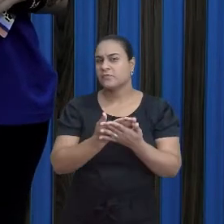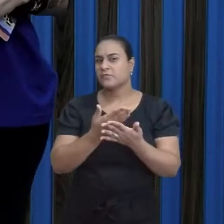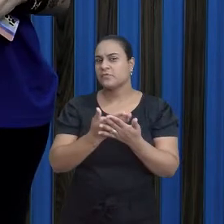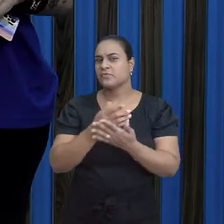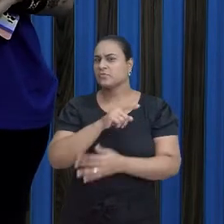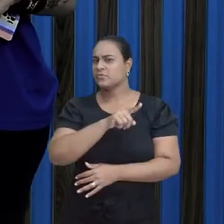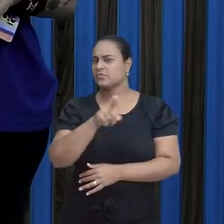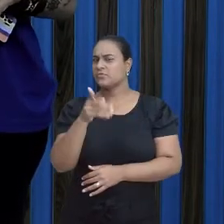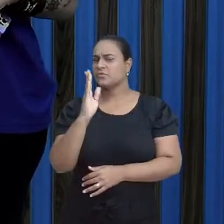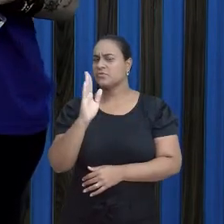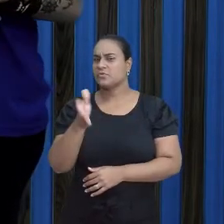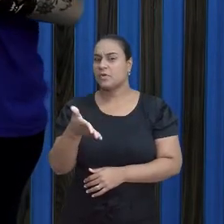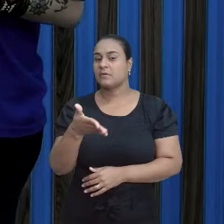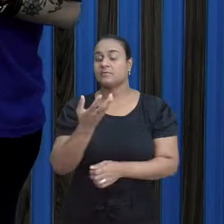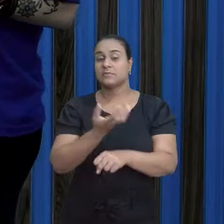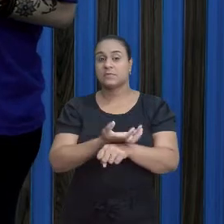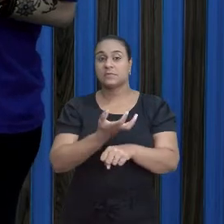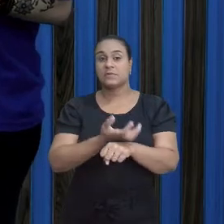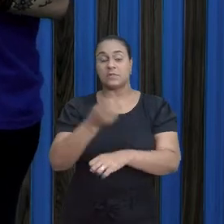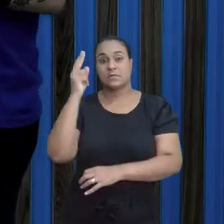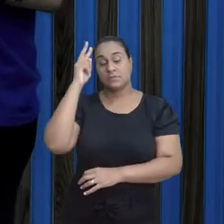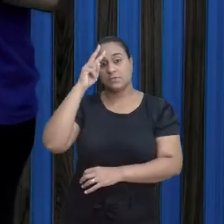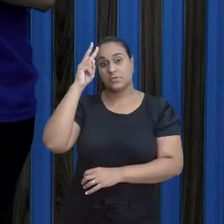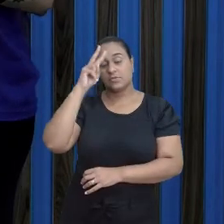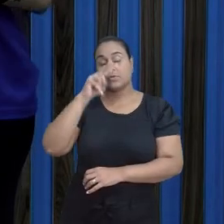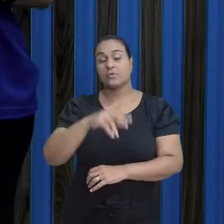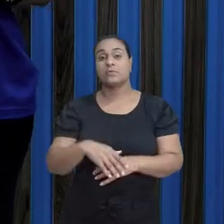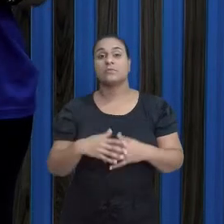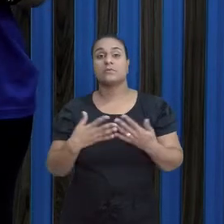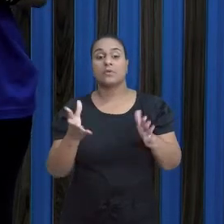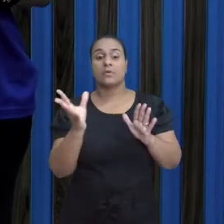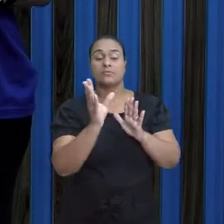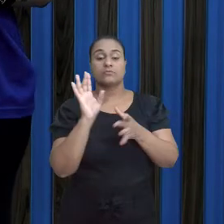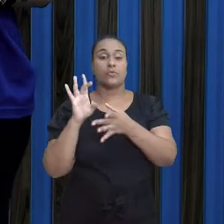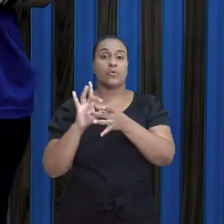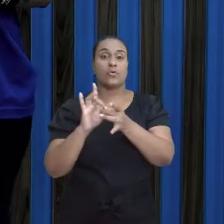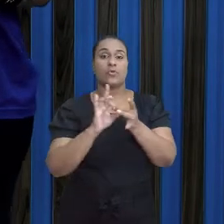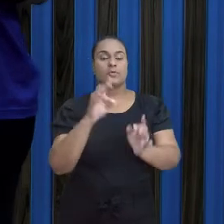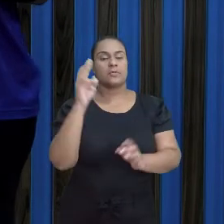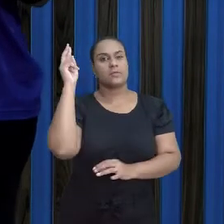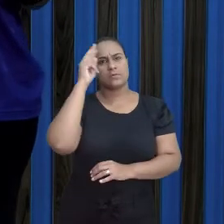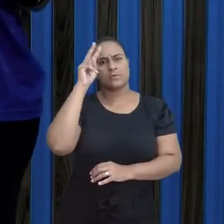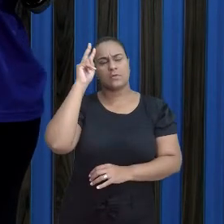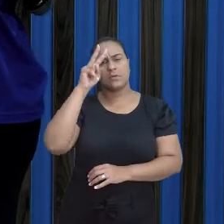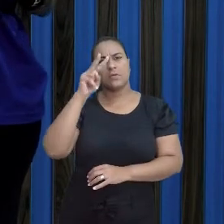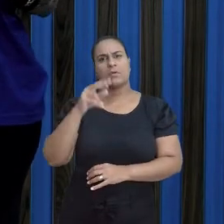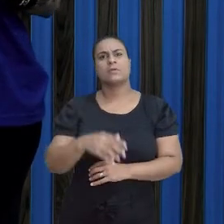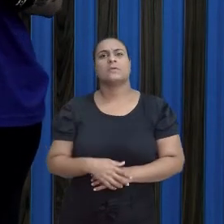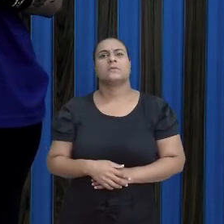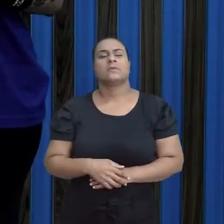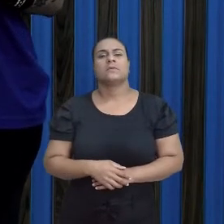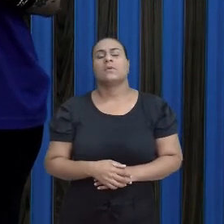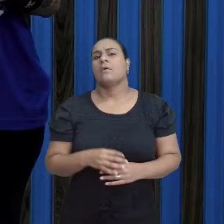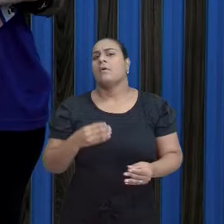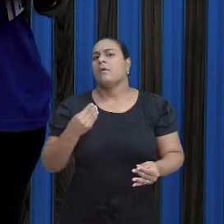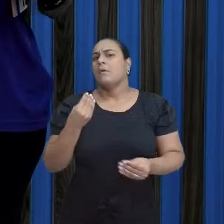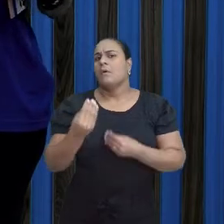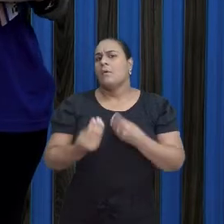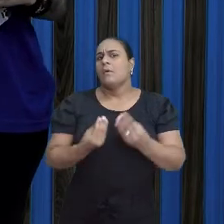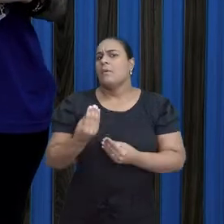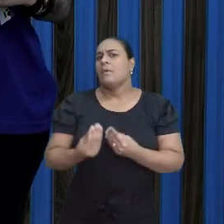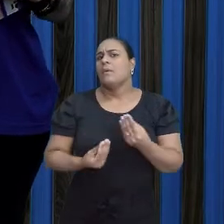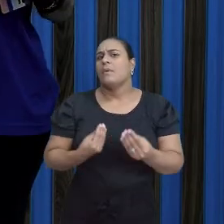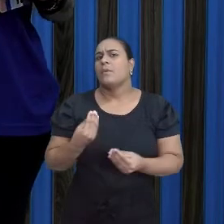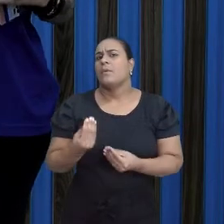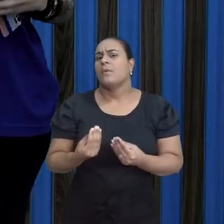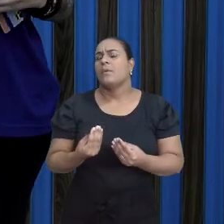isso em História, né, na disciplina de História, sobre o contexto histórico, né, como foi aqui na